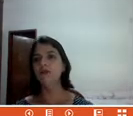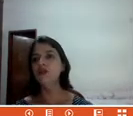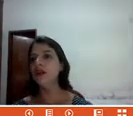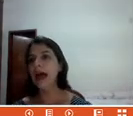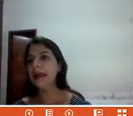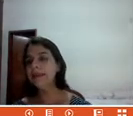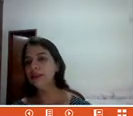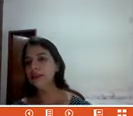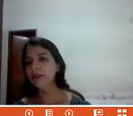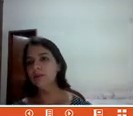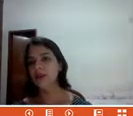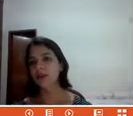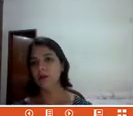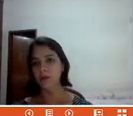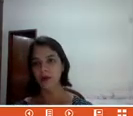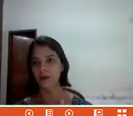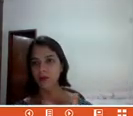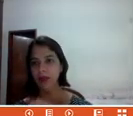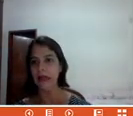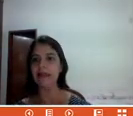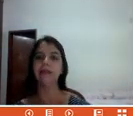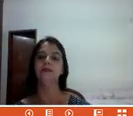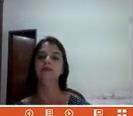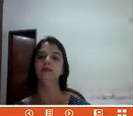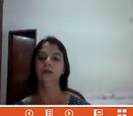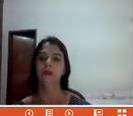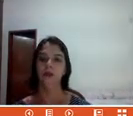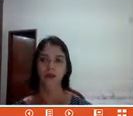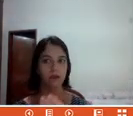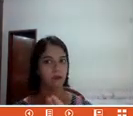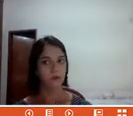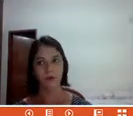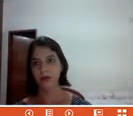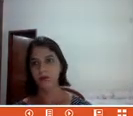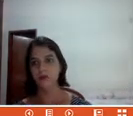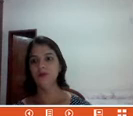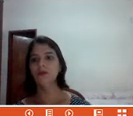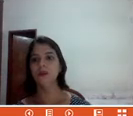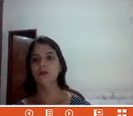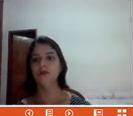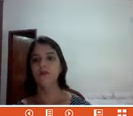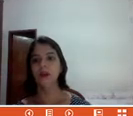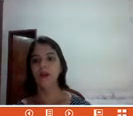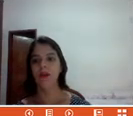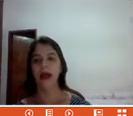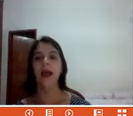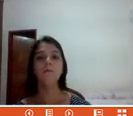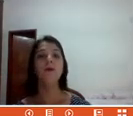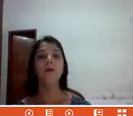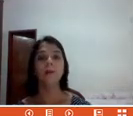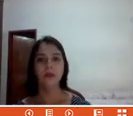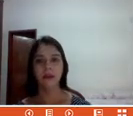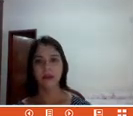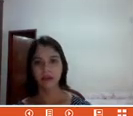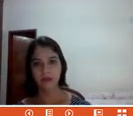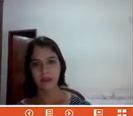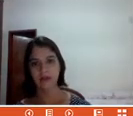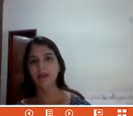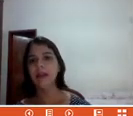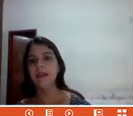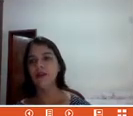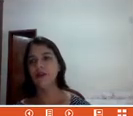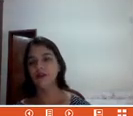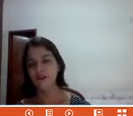ele não te garante, por exemplo, uma comunicação com uma pessoa surda, tá? É bom, é importante que